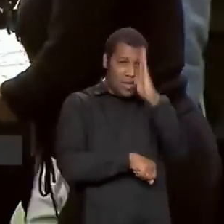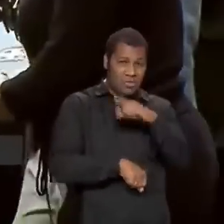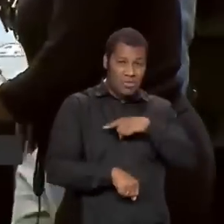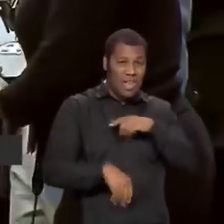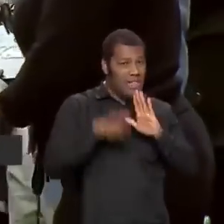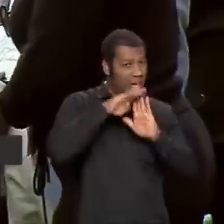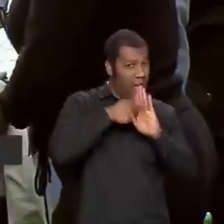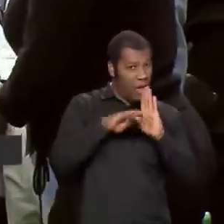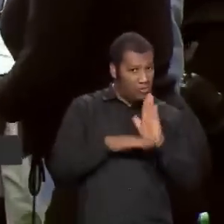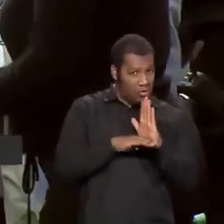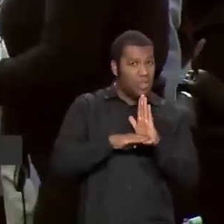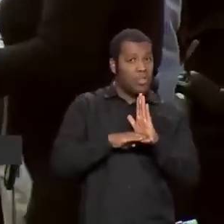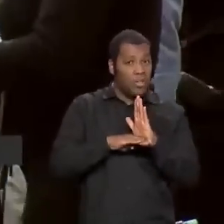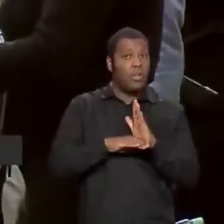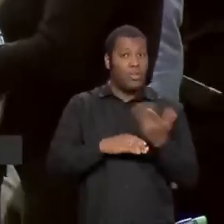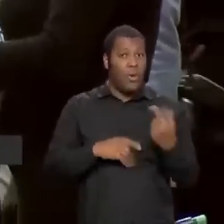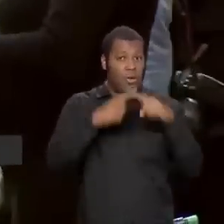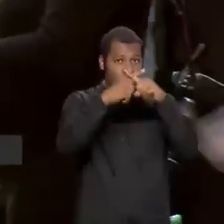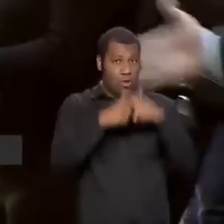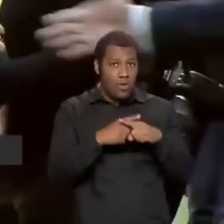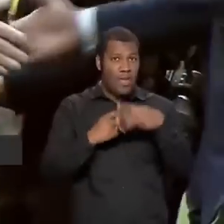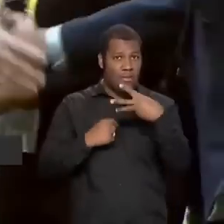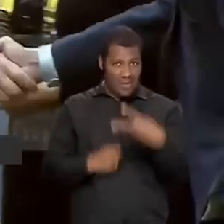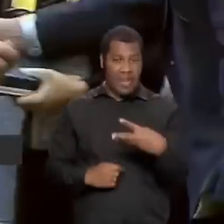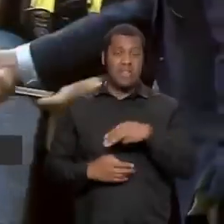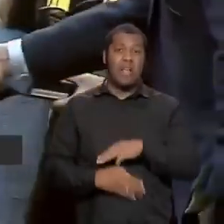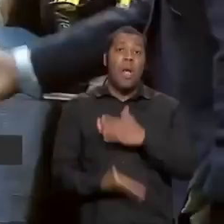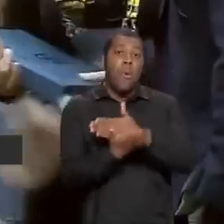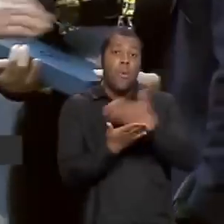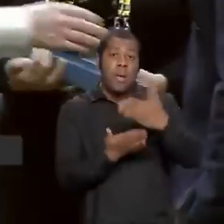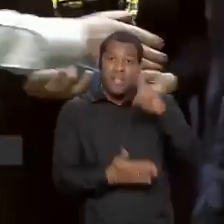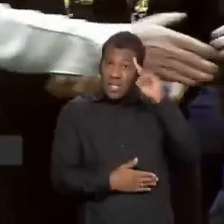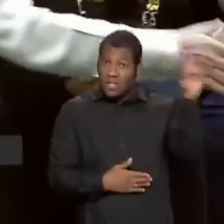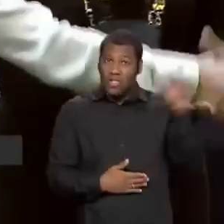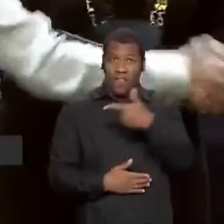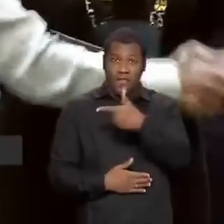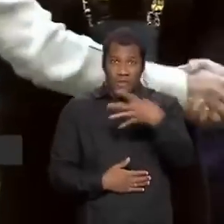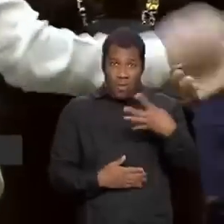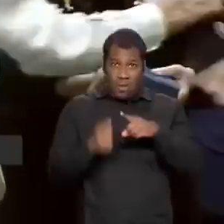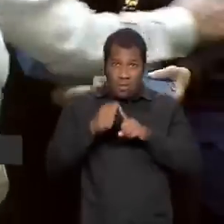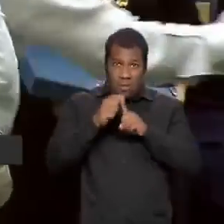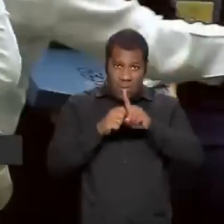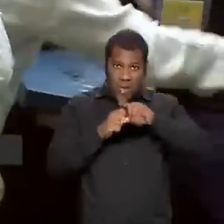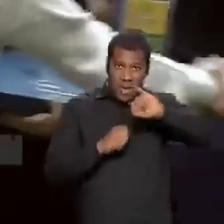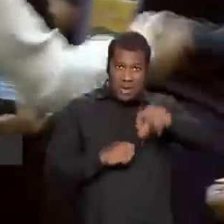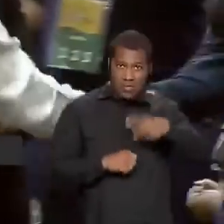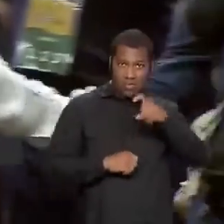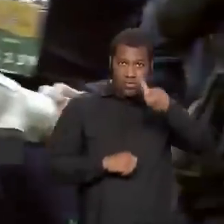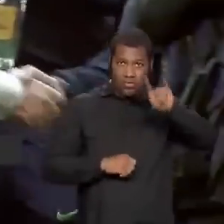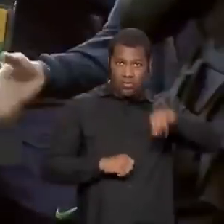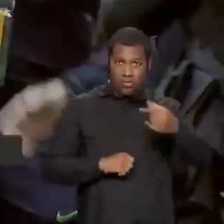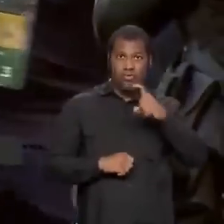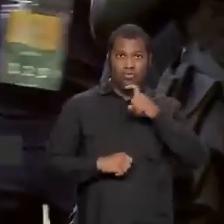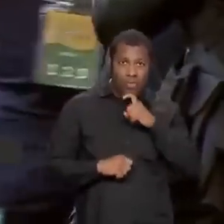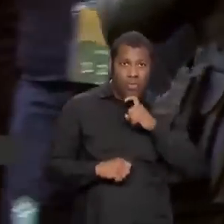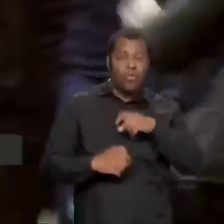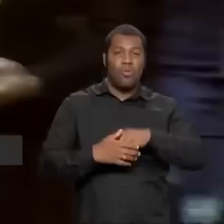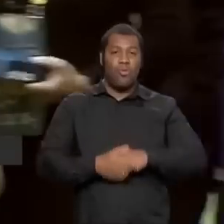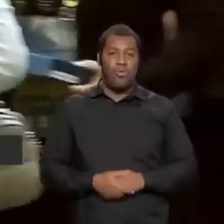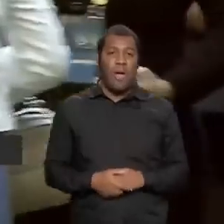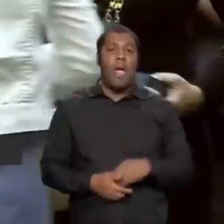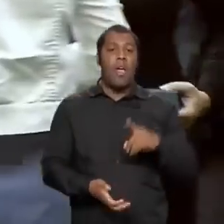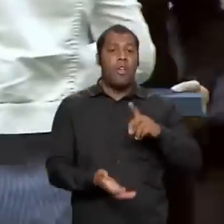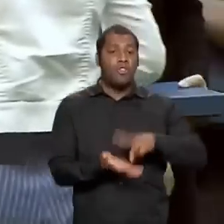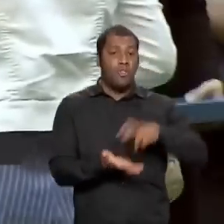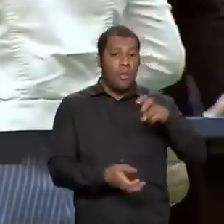A estreia vai ser no dia 24 de julho, às 8 da manhã, contra o Panamá.